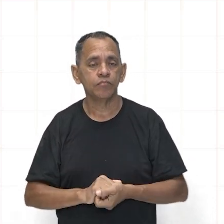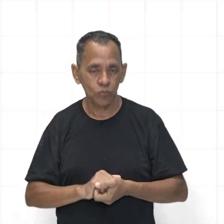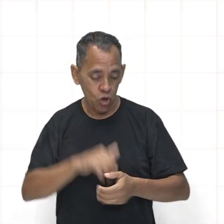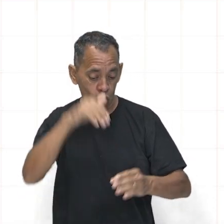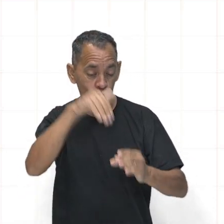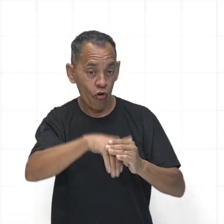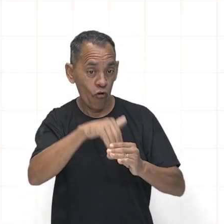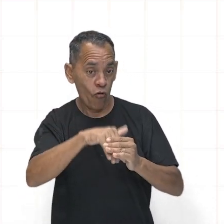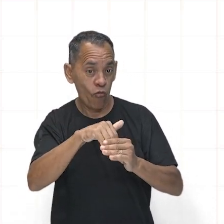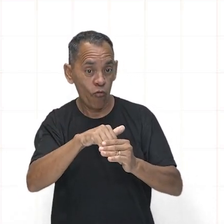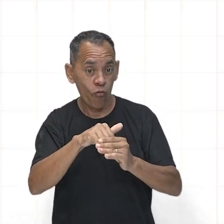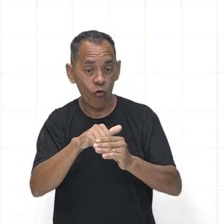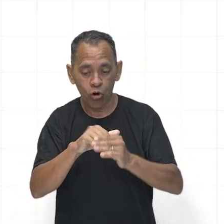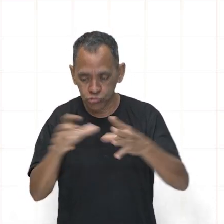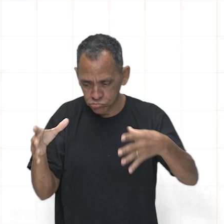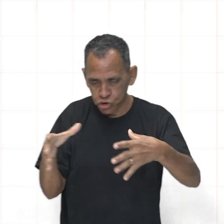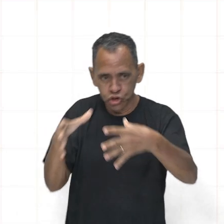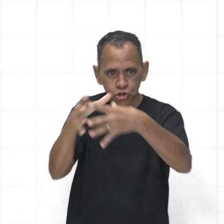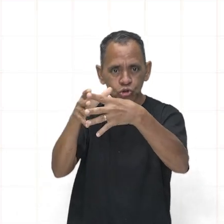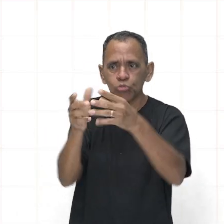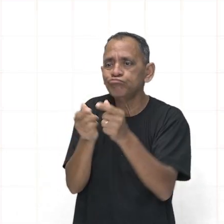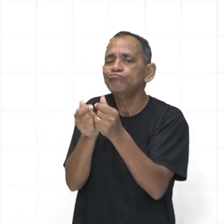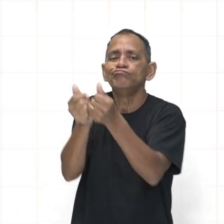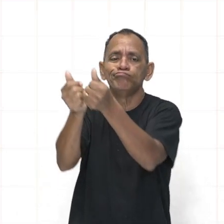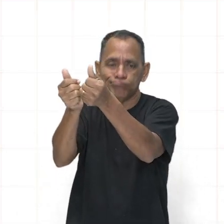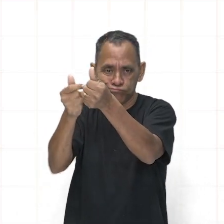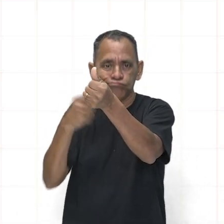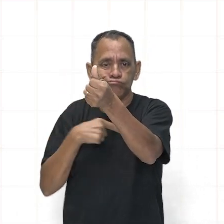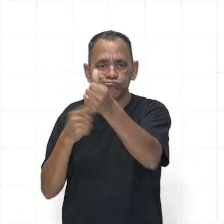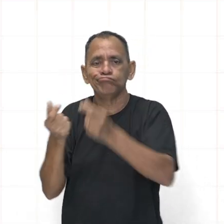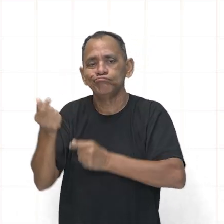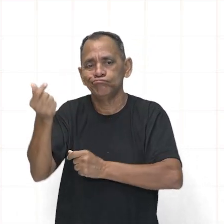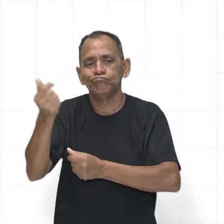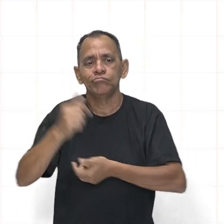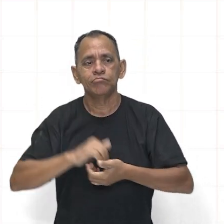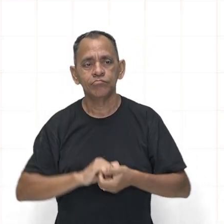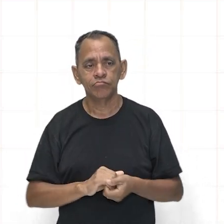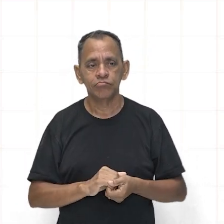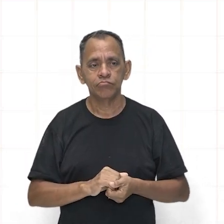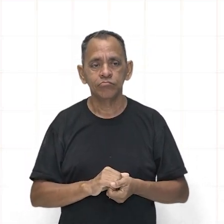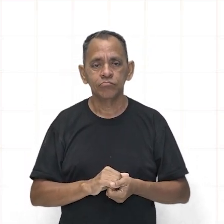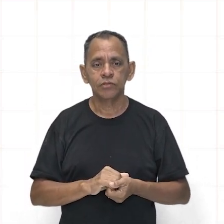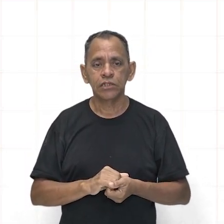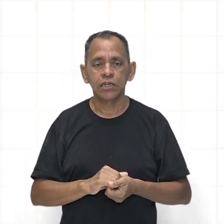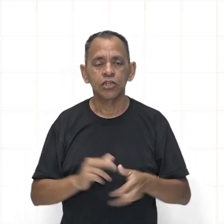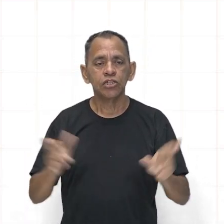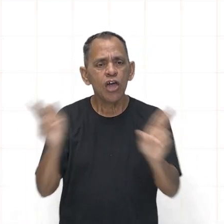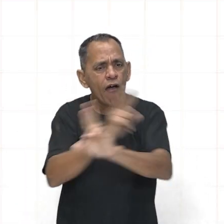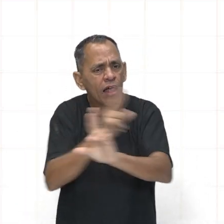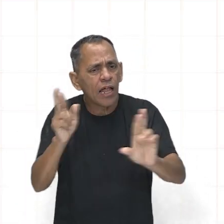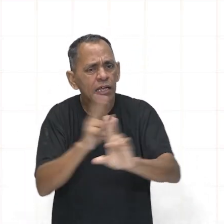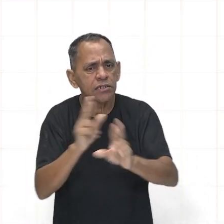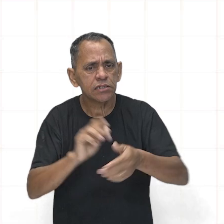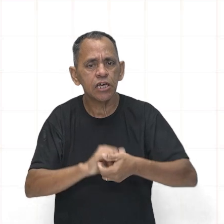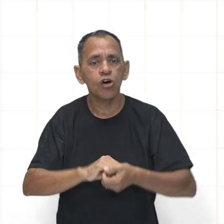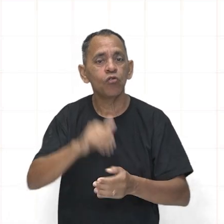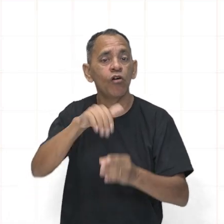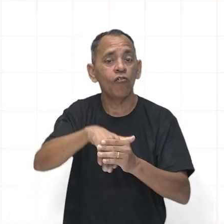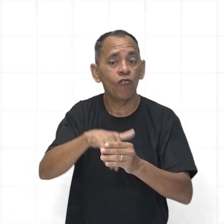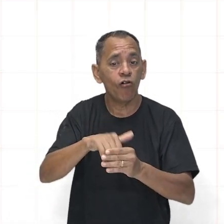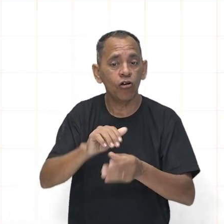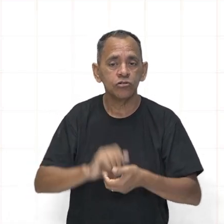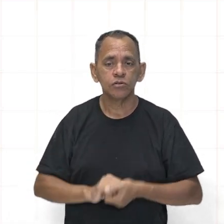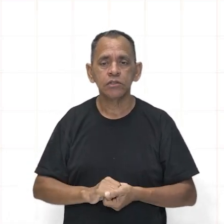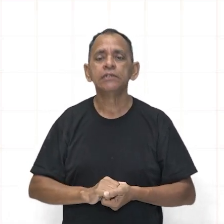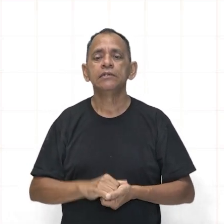censitário. Quando se fala de sufrágio universal masculino, é em relação ao voto. A partir deste momento, as